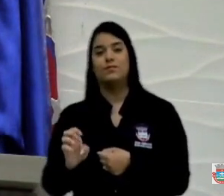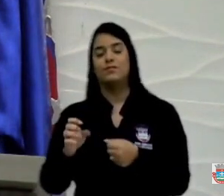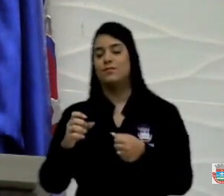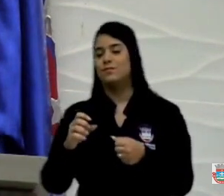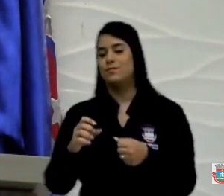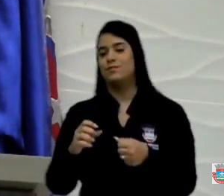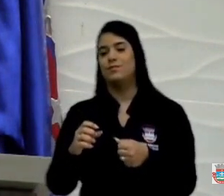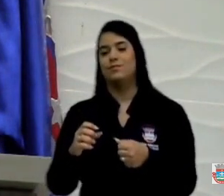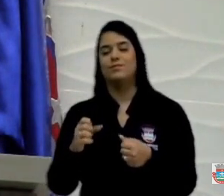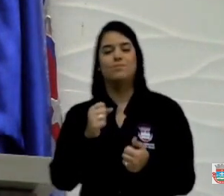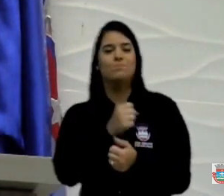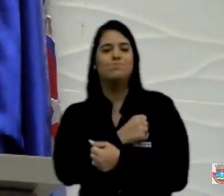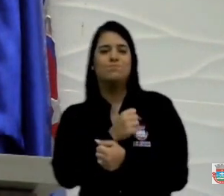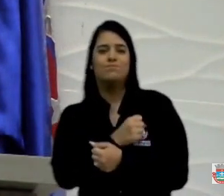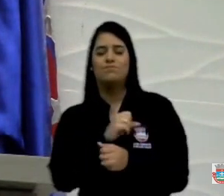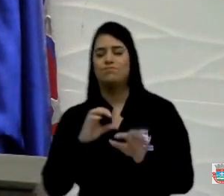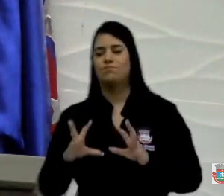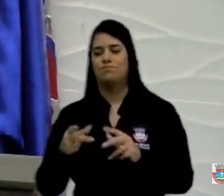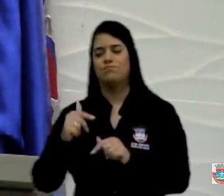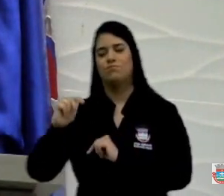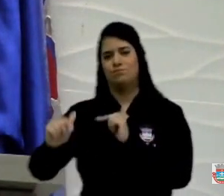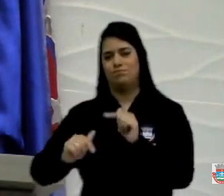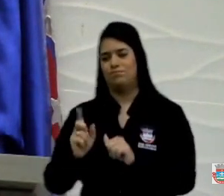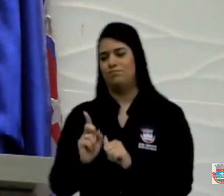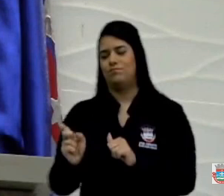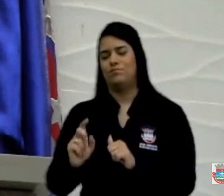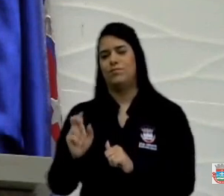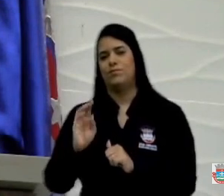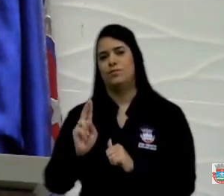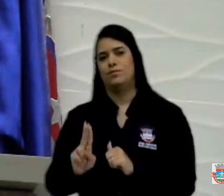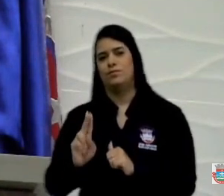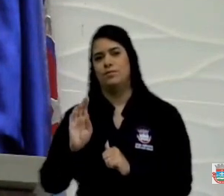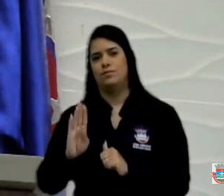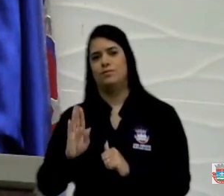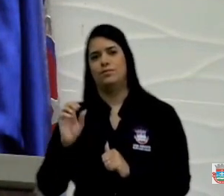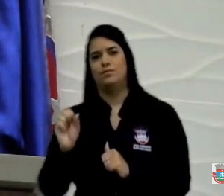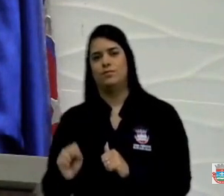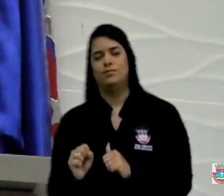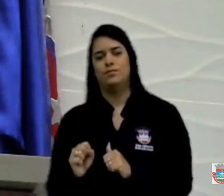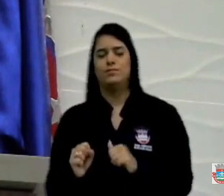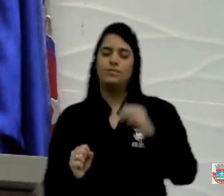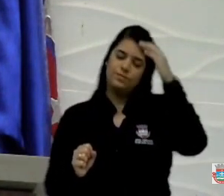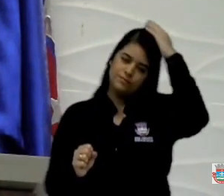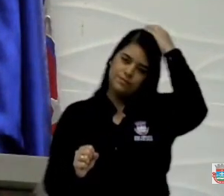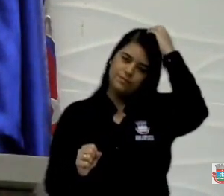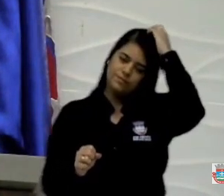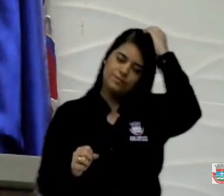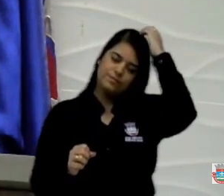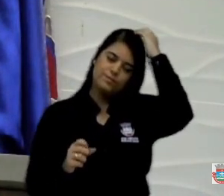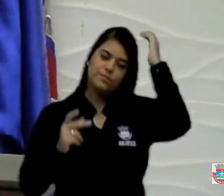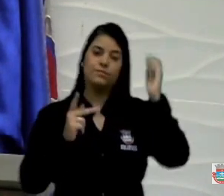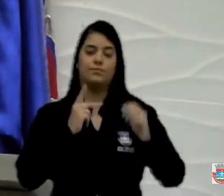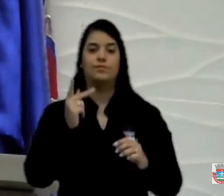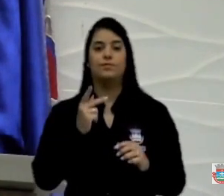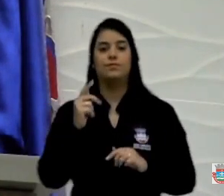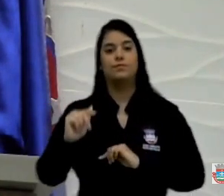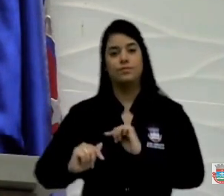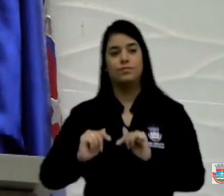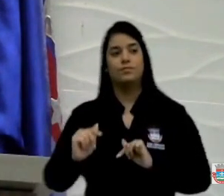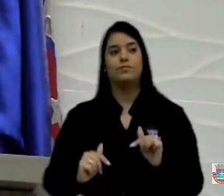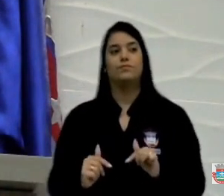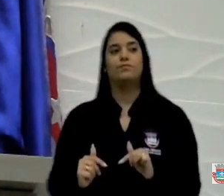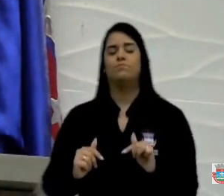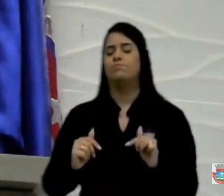os colaboradores daquela unidade de saúde, as quais temos recebido relatos da comunidade que presta serviço de